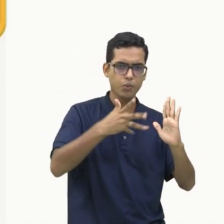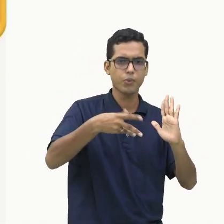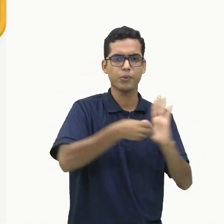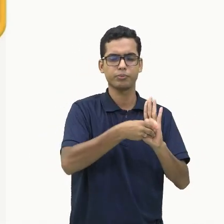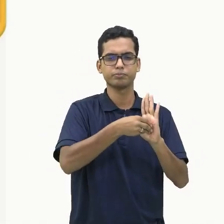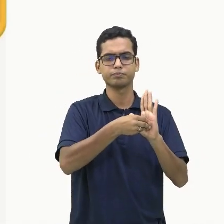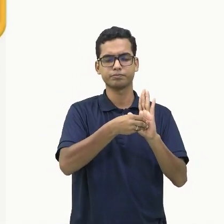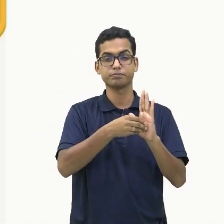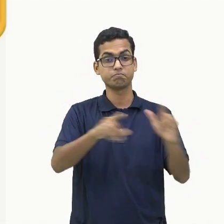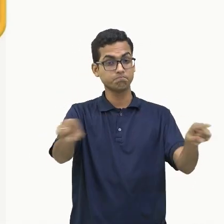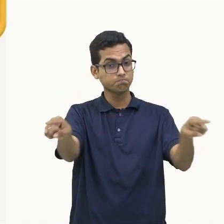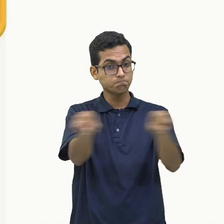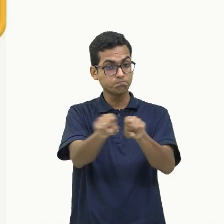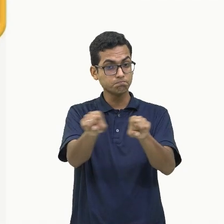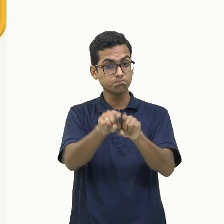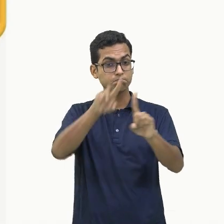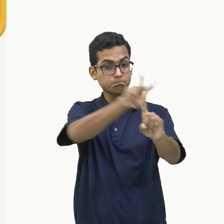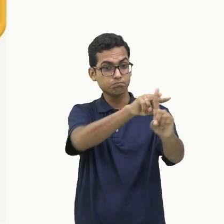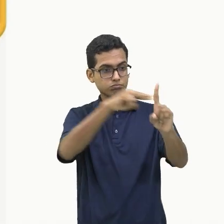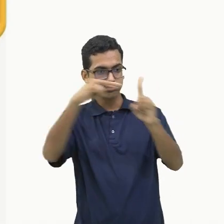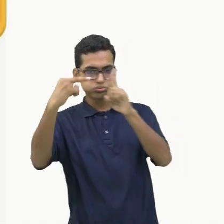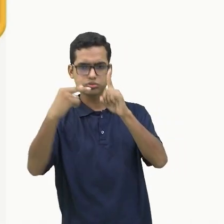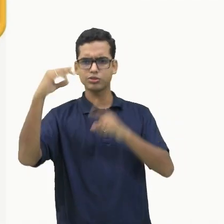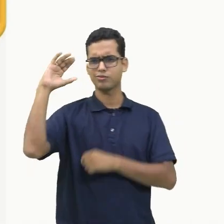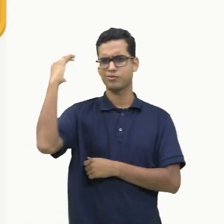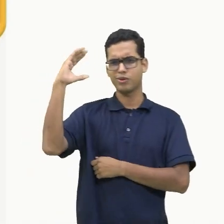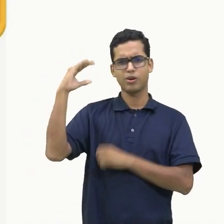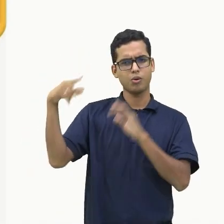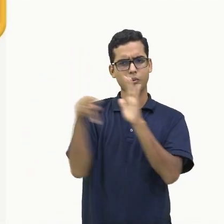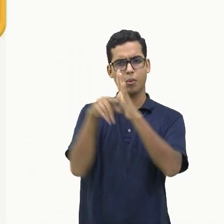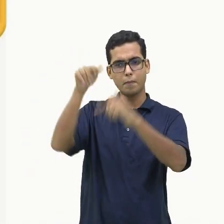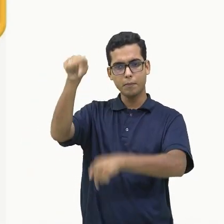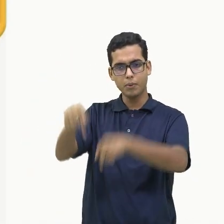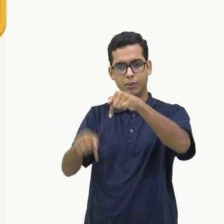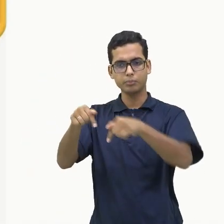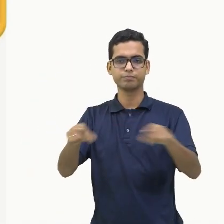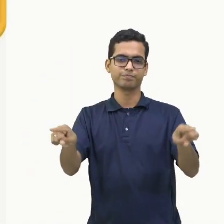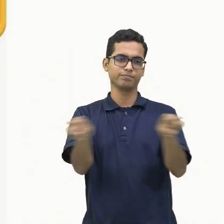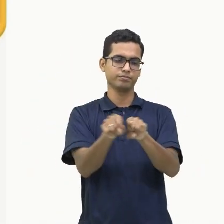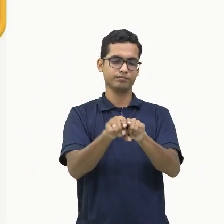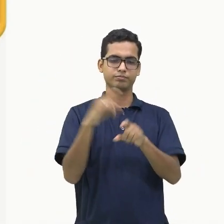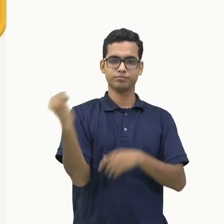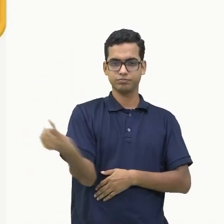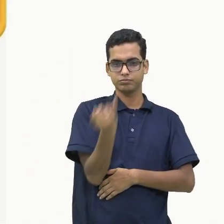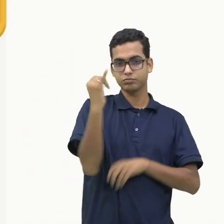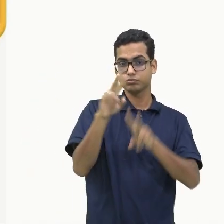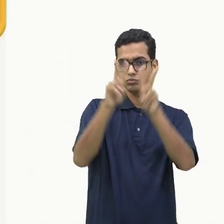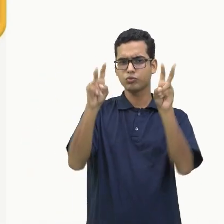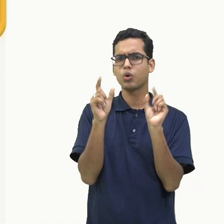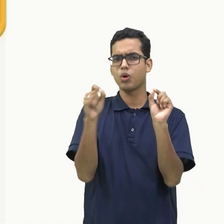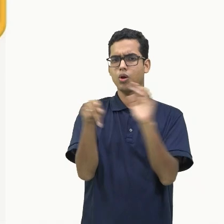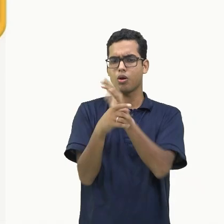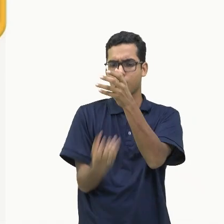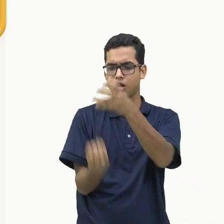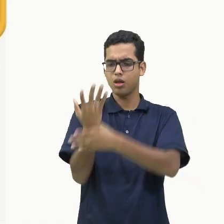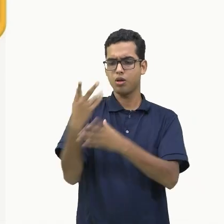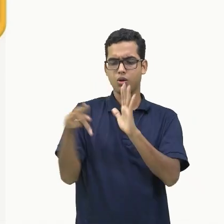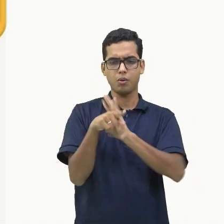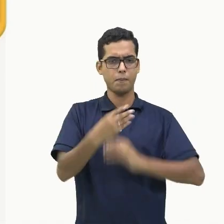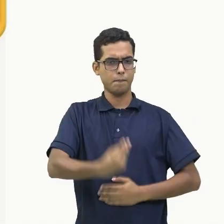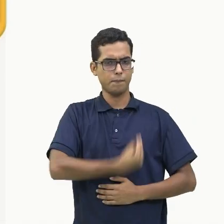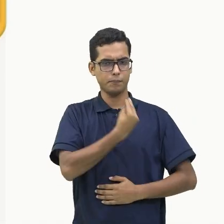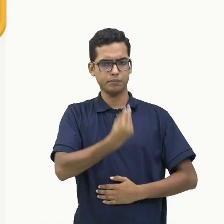amazônidas, com um olhar científico da química, tá? Sobre a origem da vida.